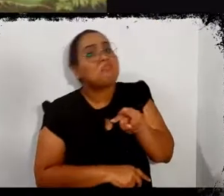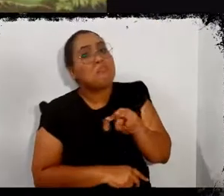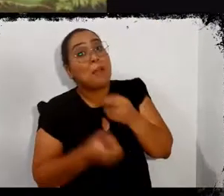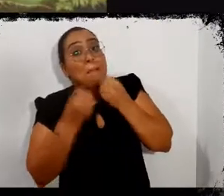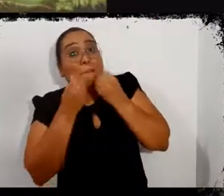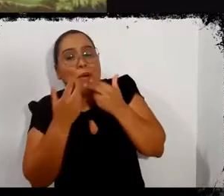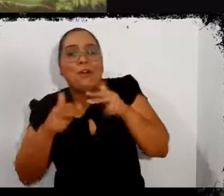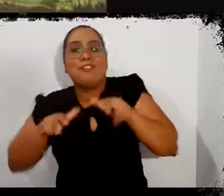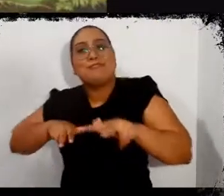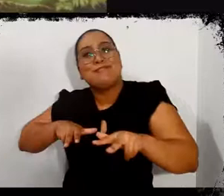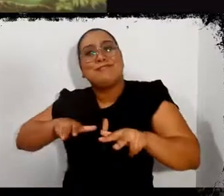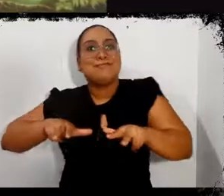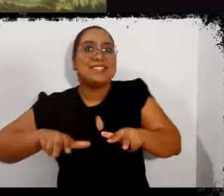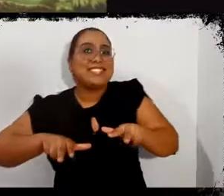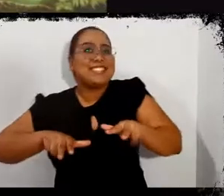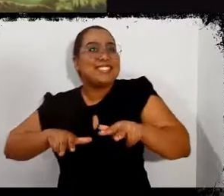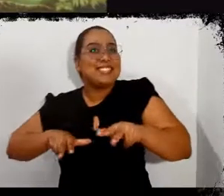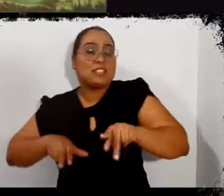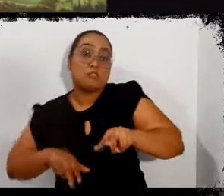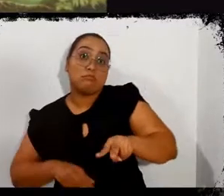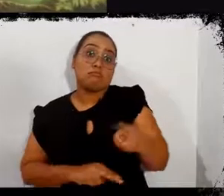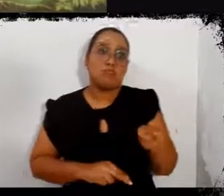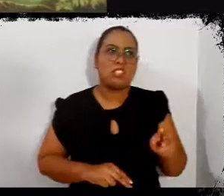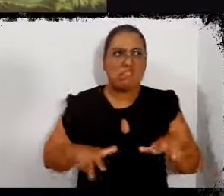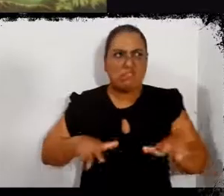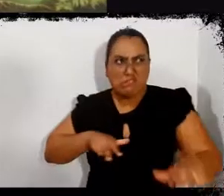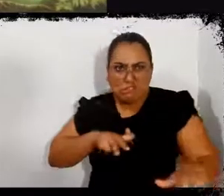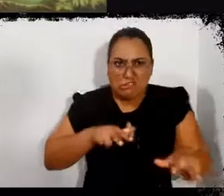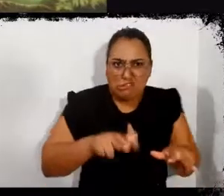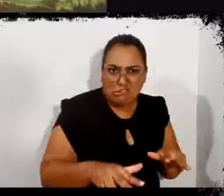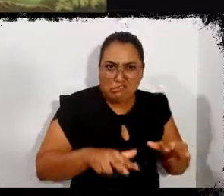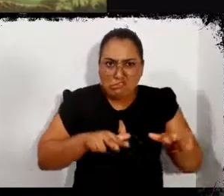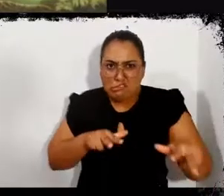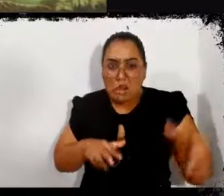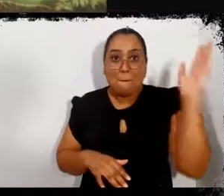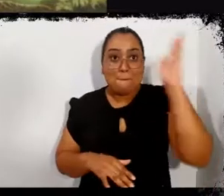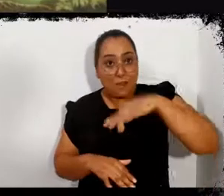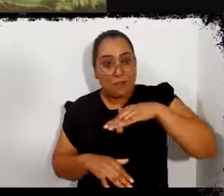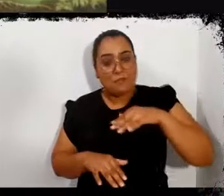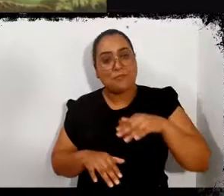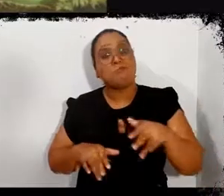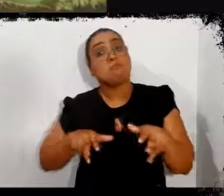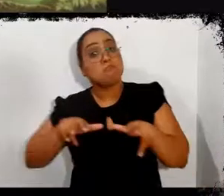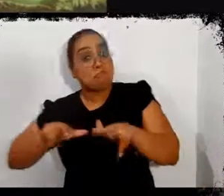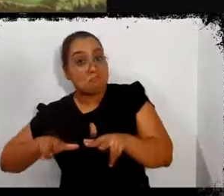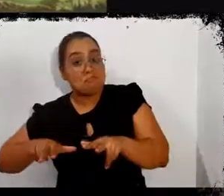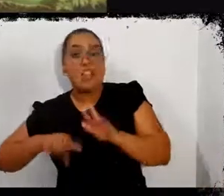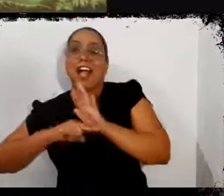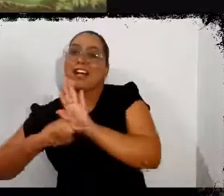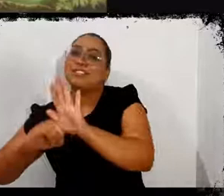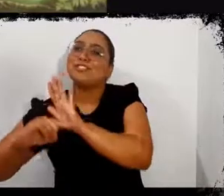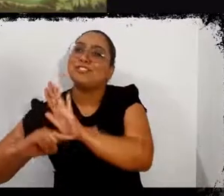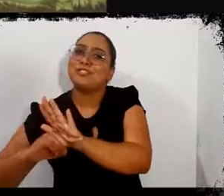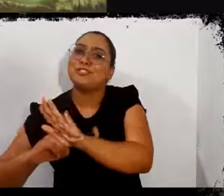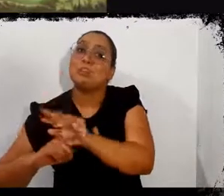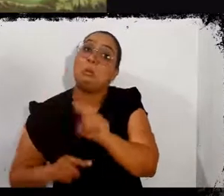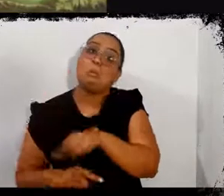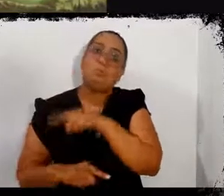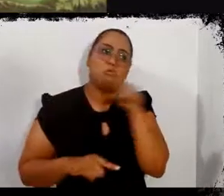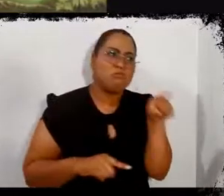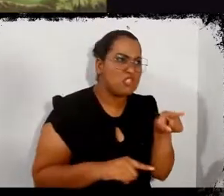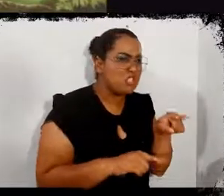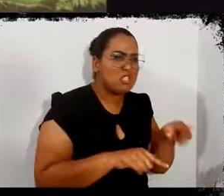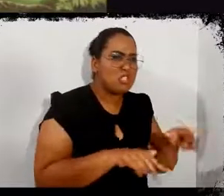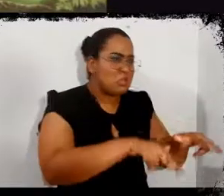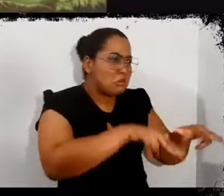o costume de construir, nas bordas das florestas, pequenas casinhas